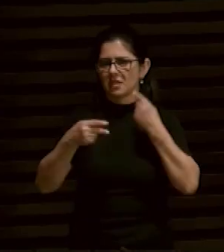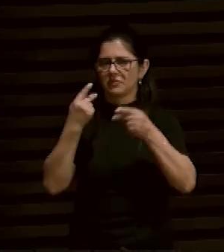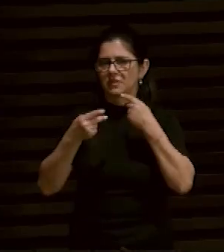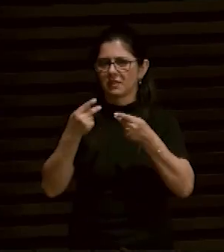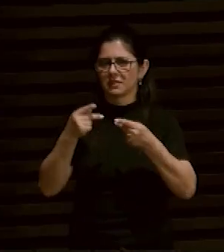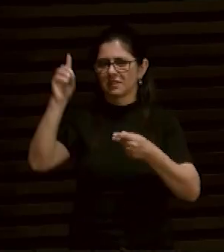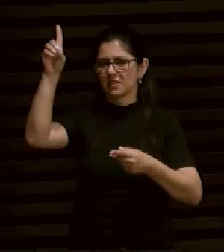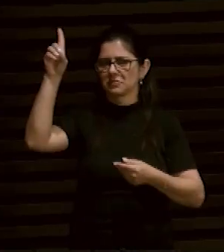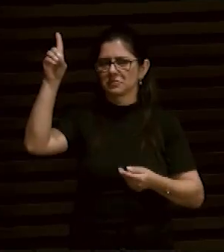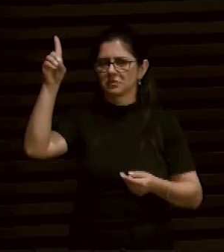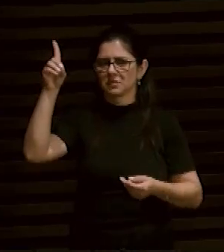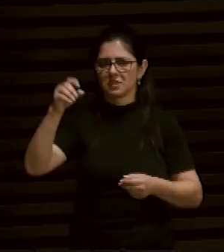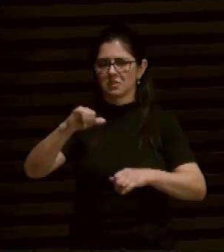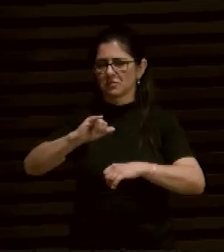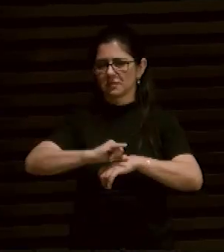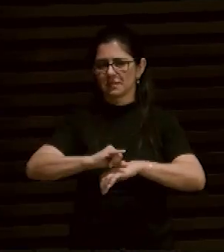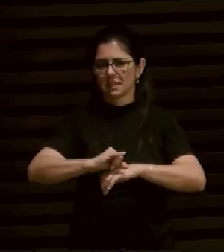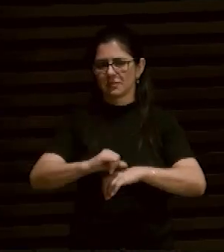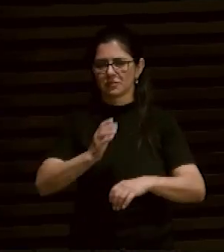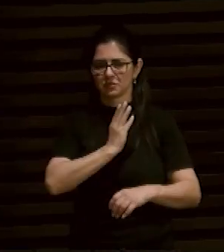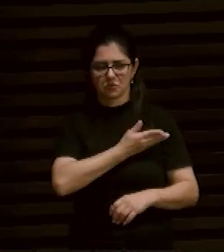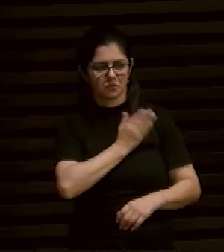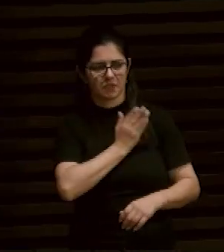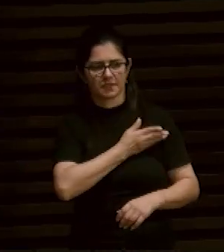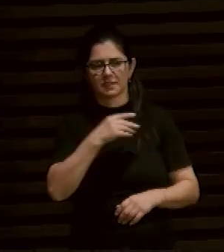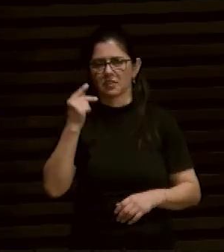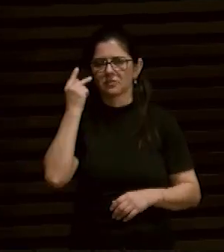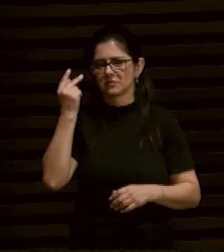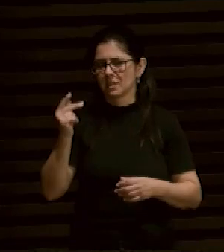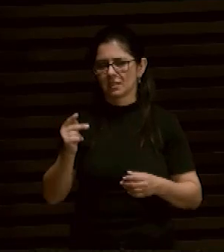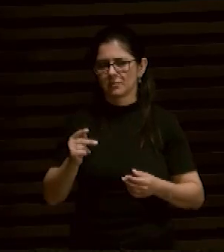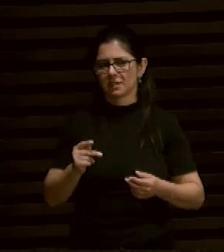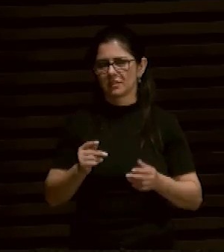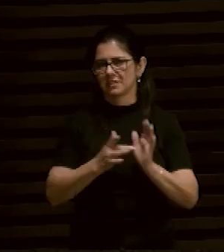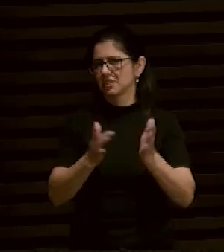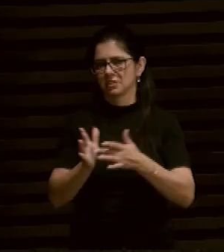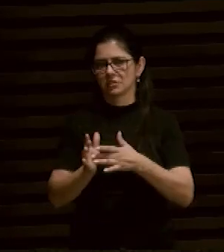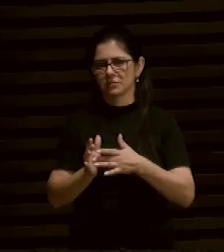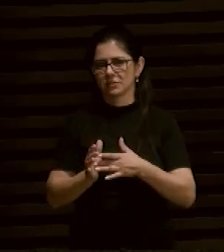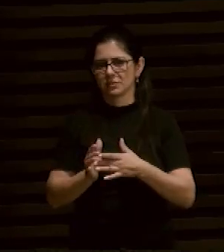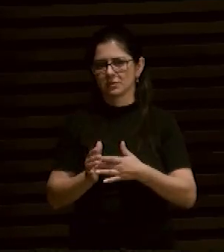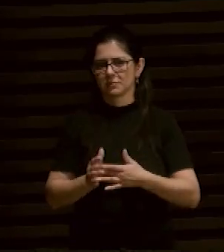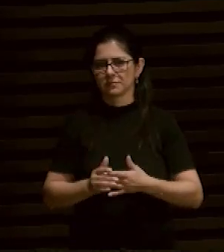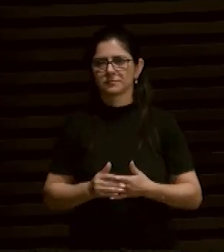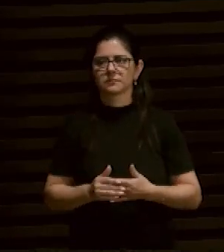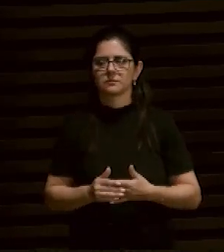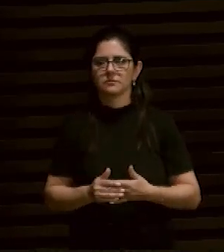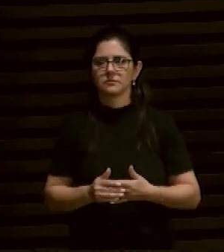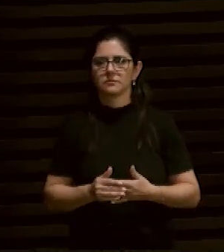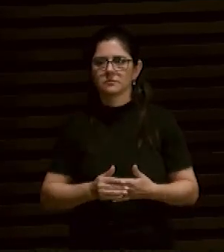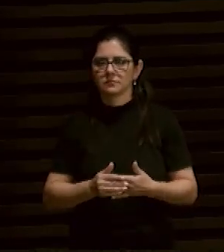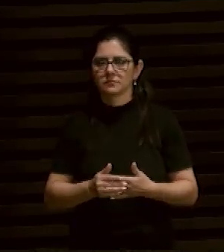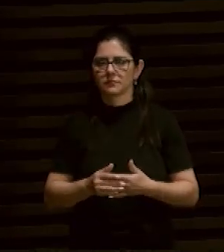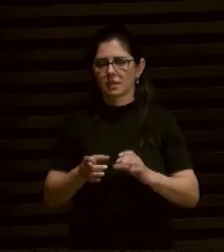coração. Ele não fala para Jesus: ah, Jesus, eu te dou uma chance para entrar no